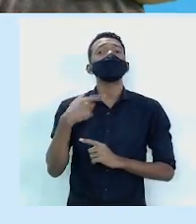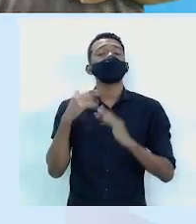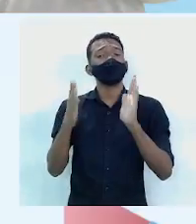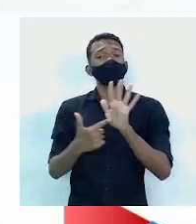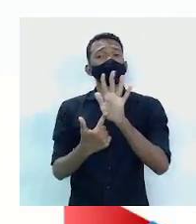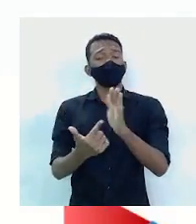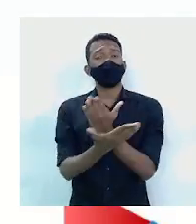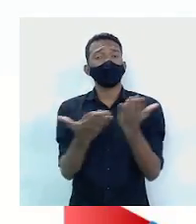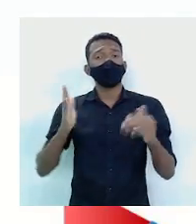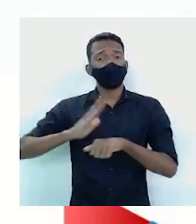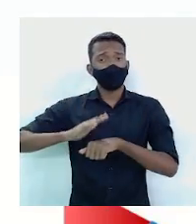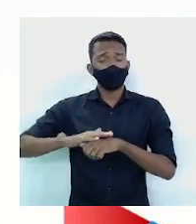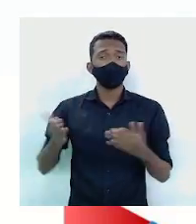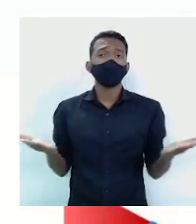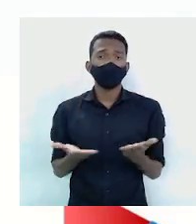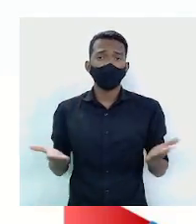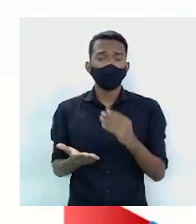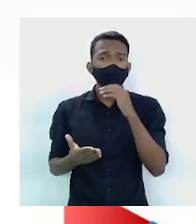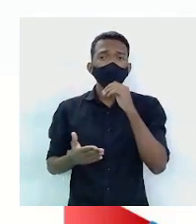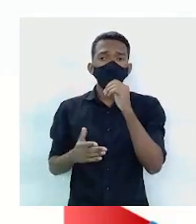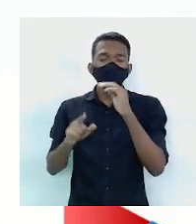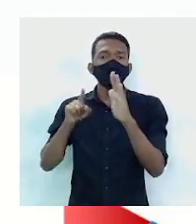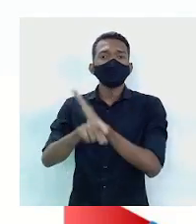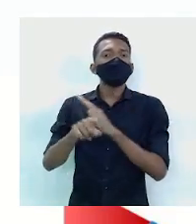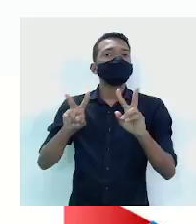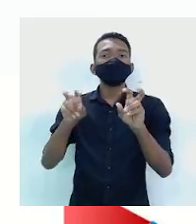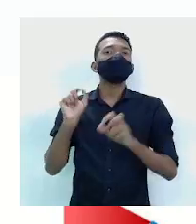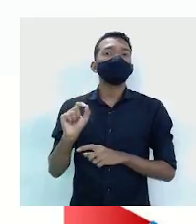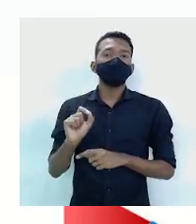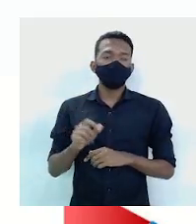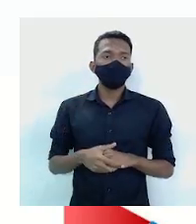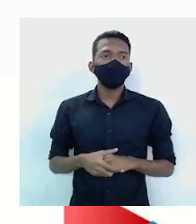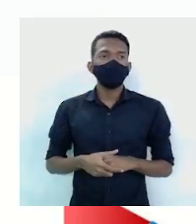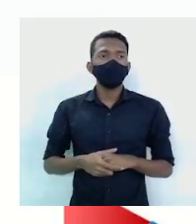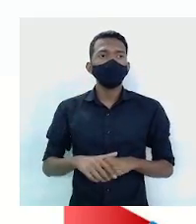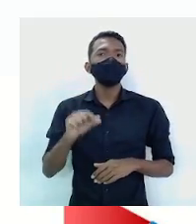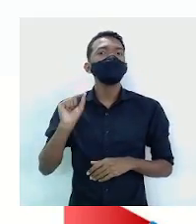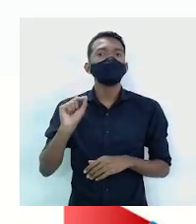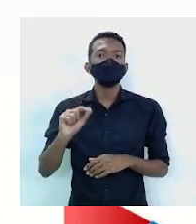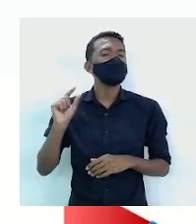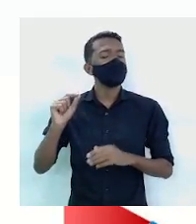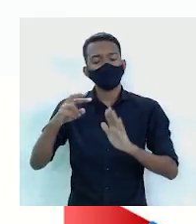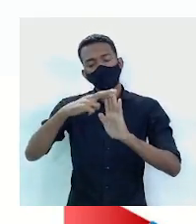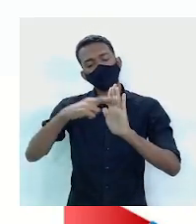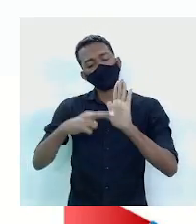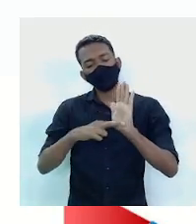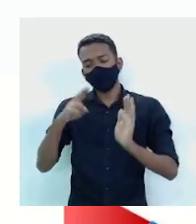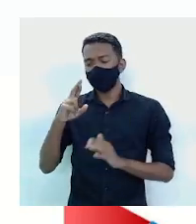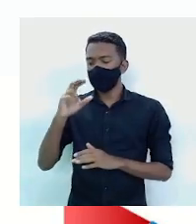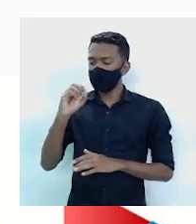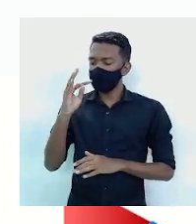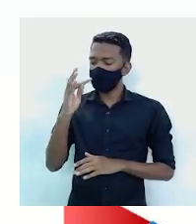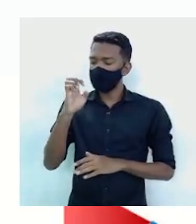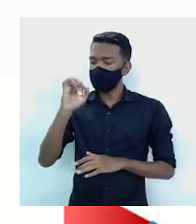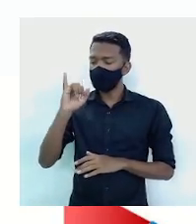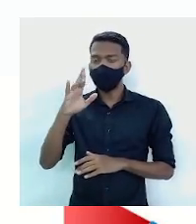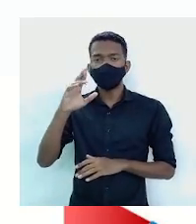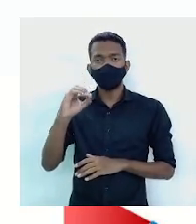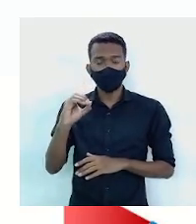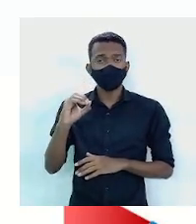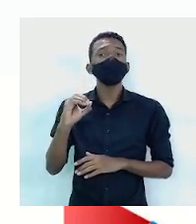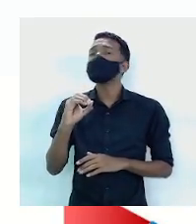só. A pergunta é a seguinte: o que é um roteiro? Já que a gente